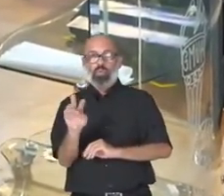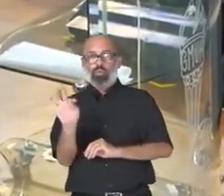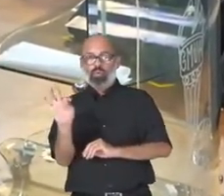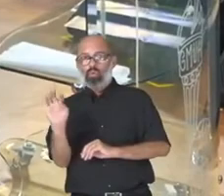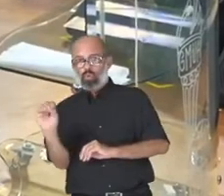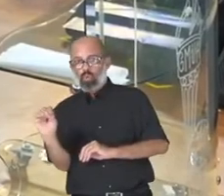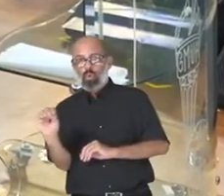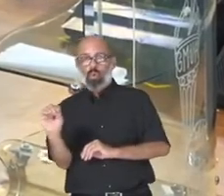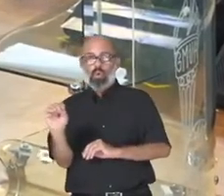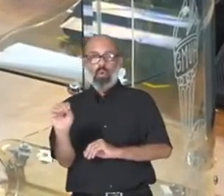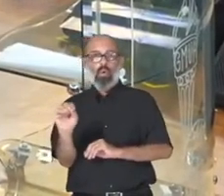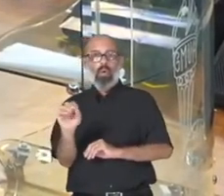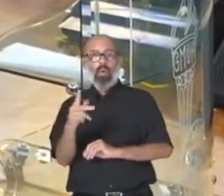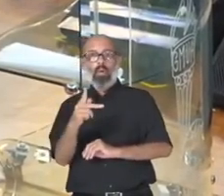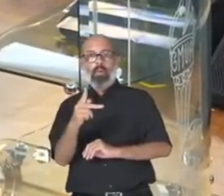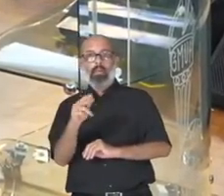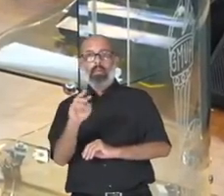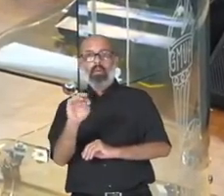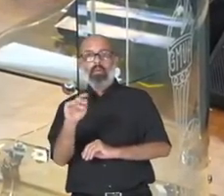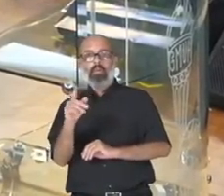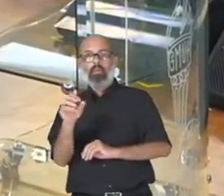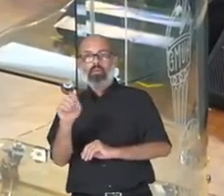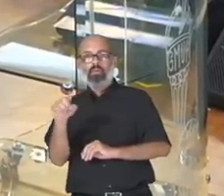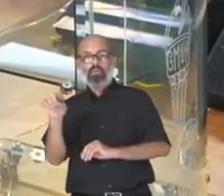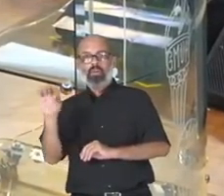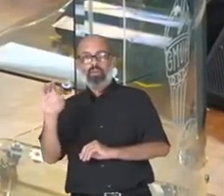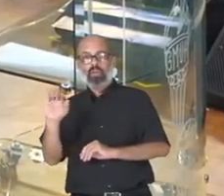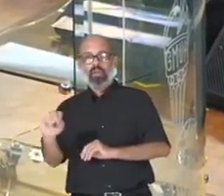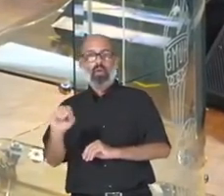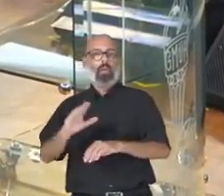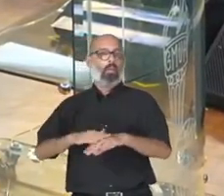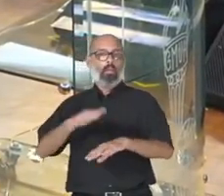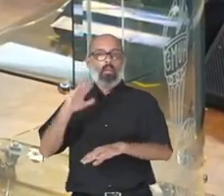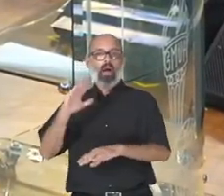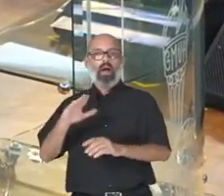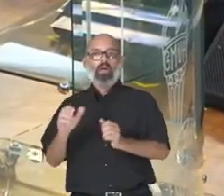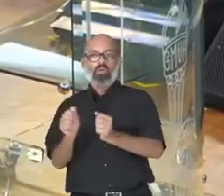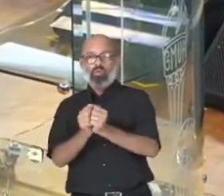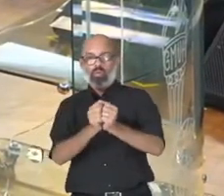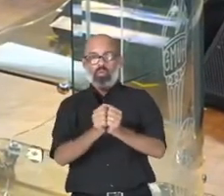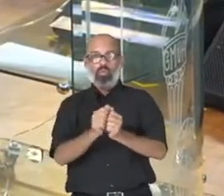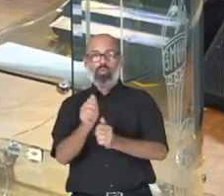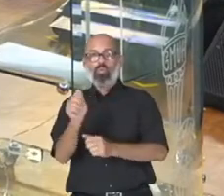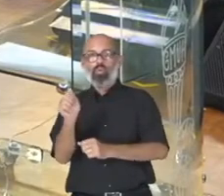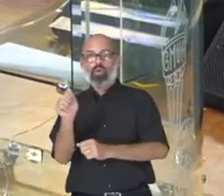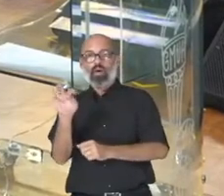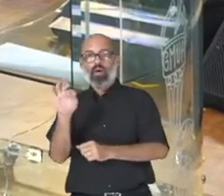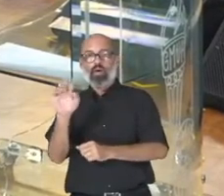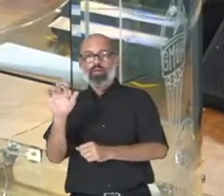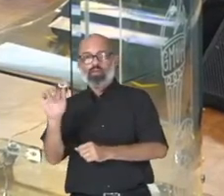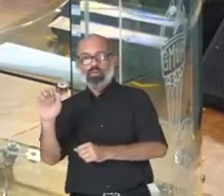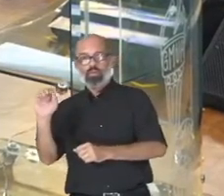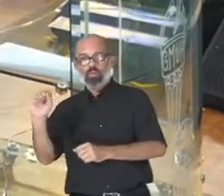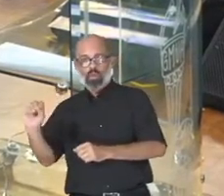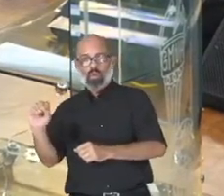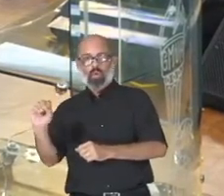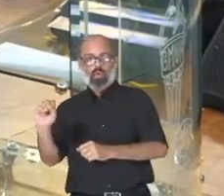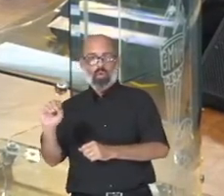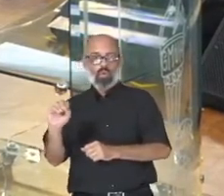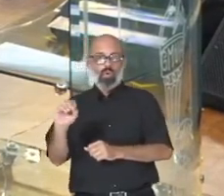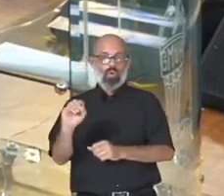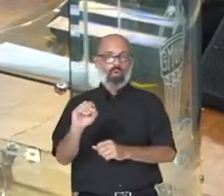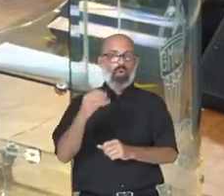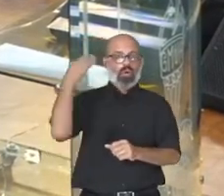é uma preposição desconexa. É a preposição de mais um artigo definido, o. Aí nós temos do. Derramar